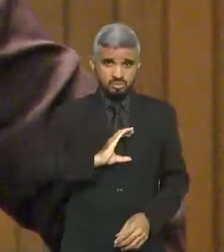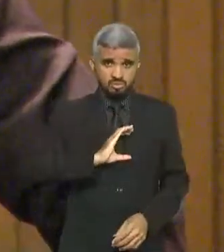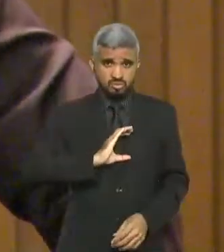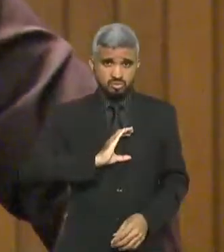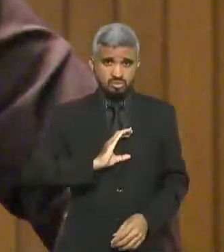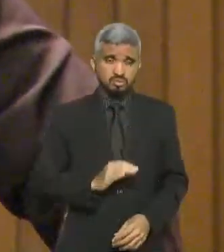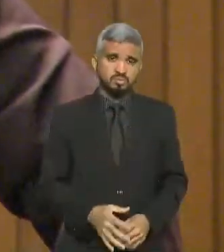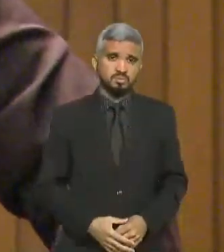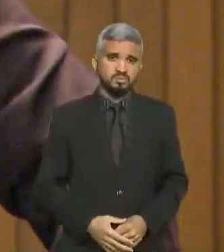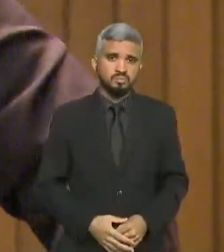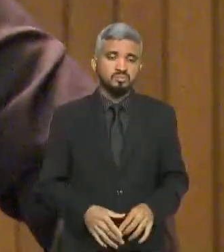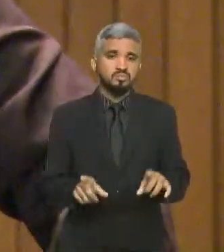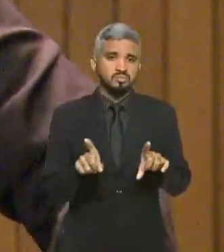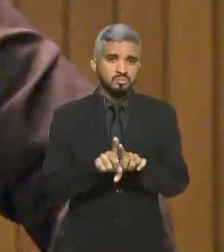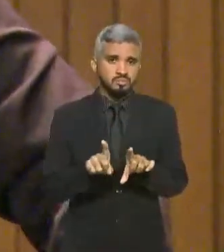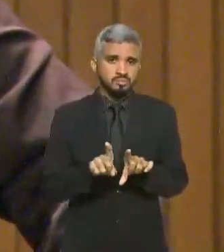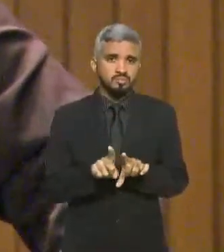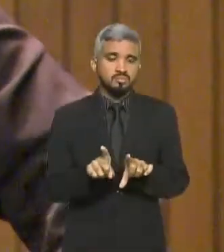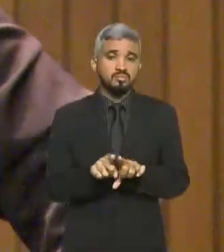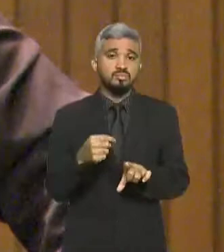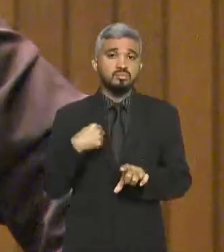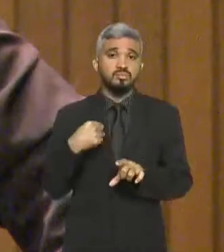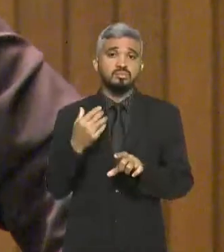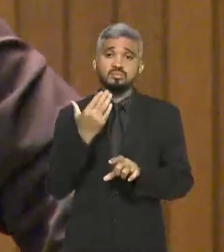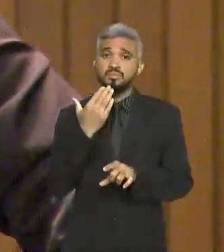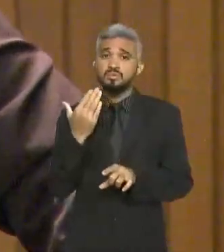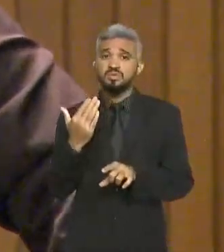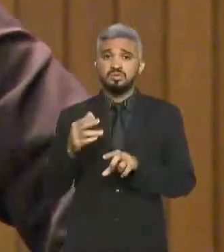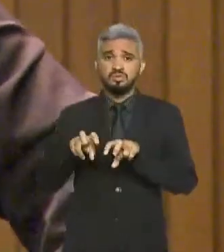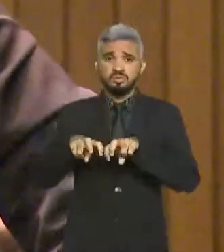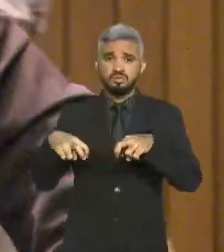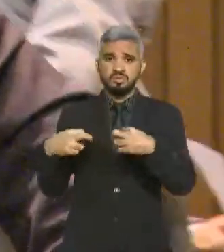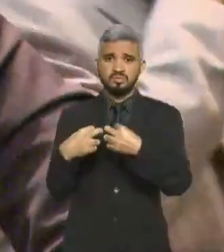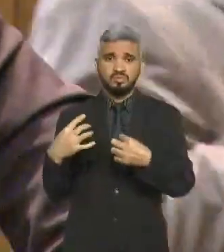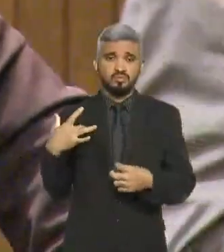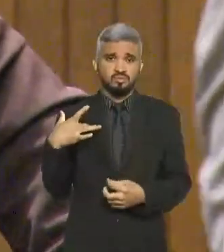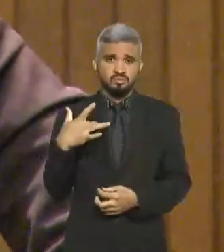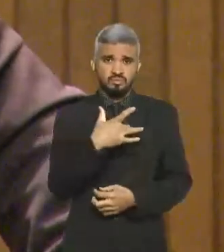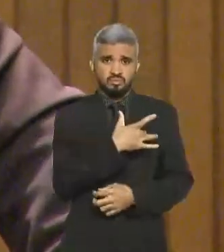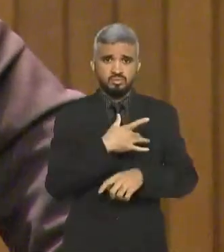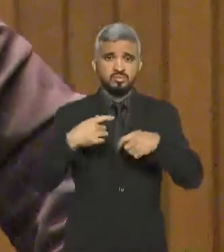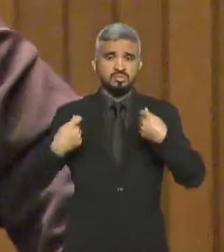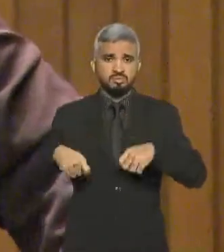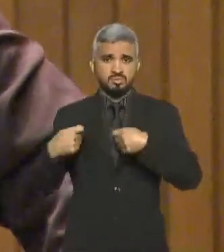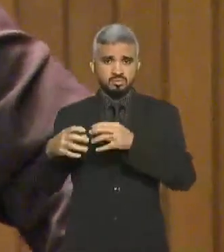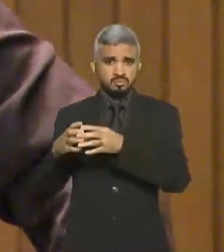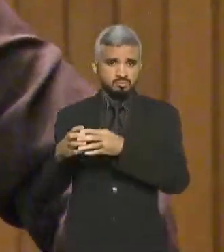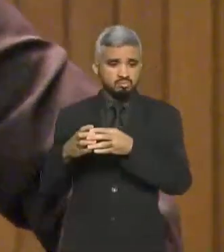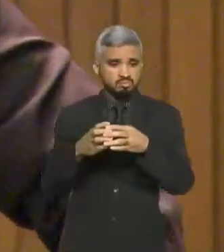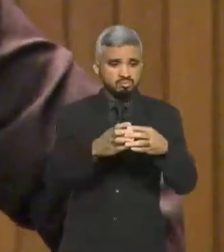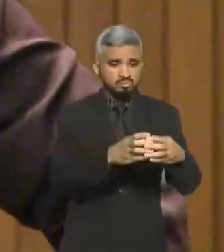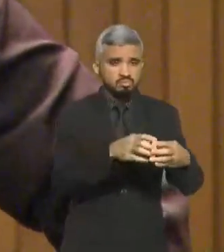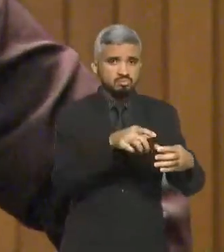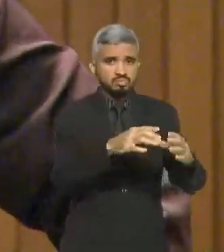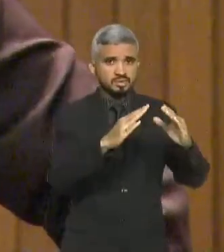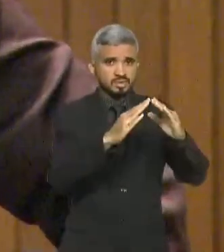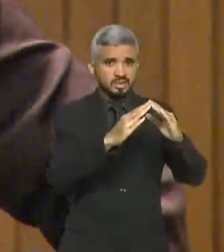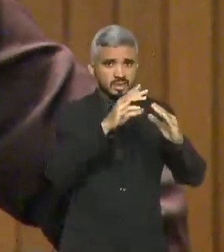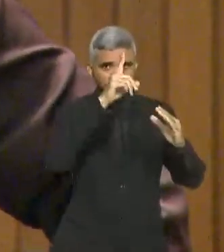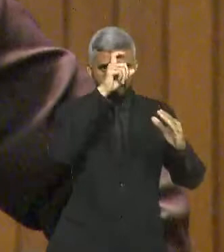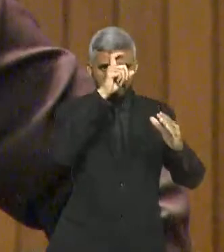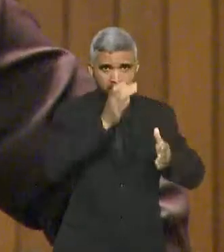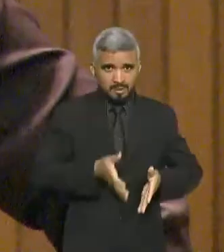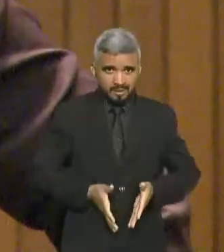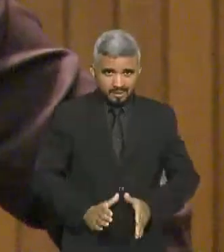principalmente, vou solicitar que a Comissão de Saúde faça uma visita à maternidade Carmosina Coutinho, que está,